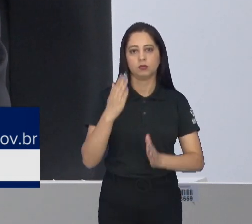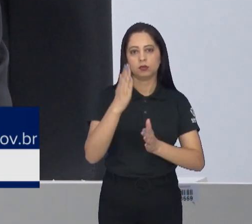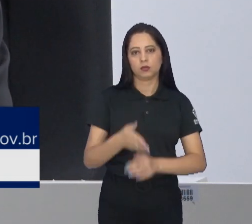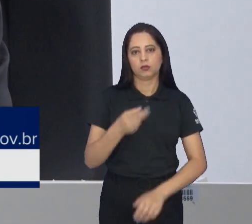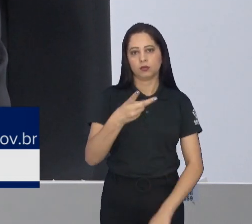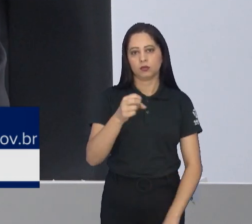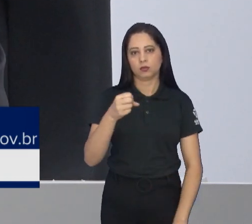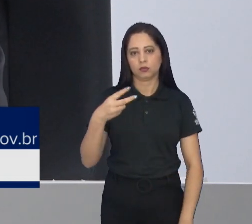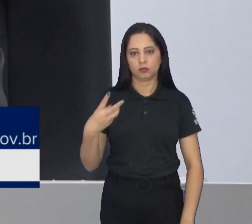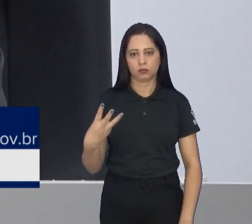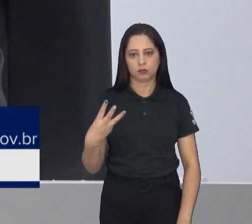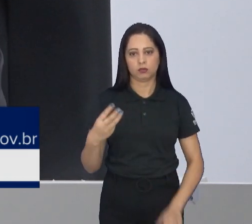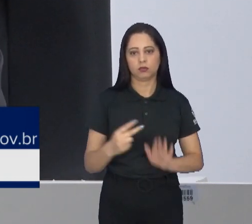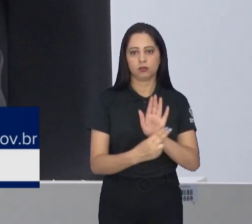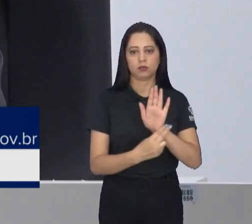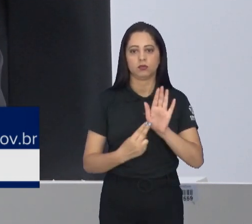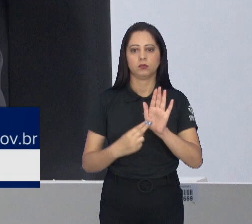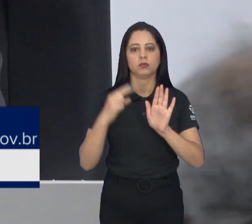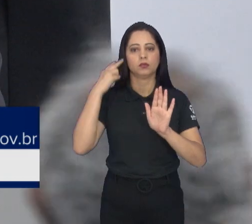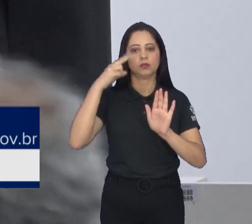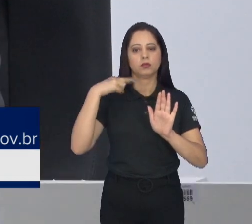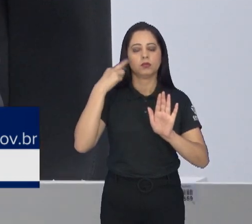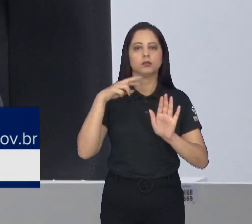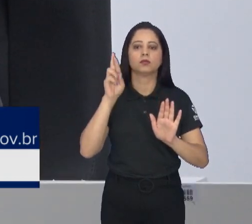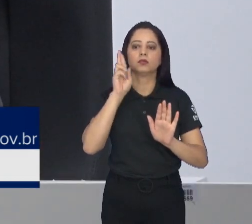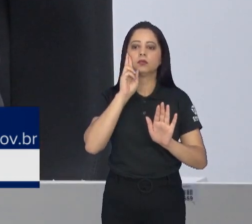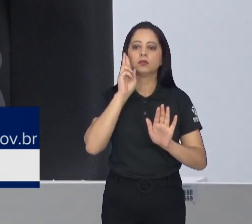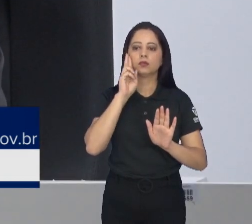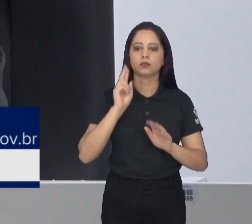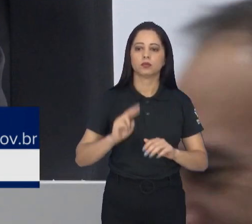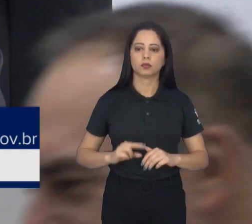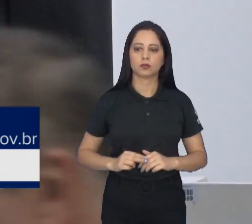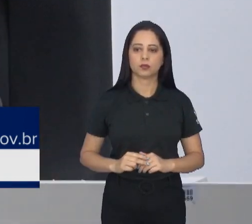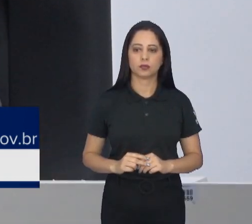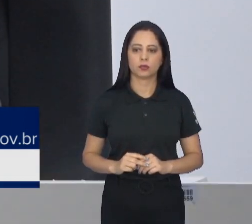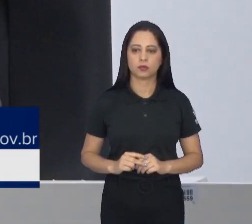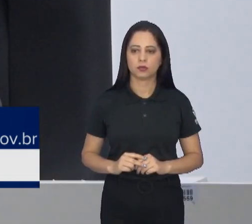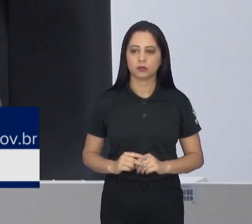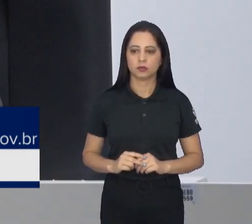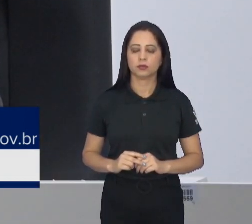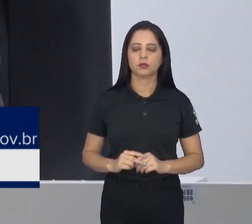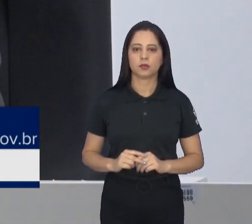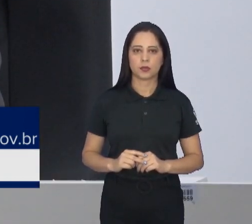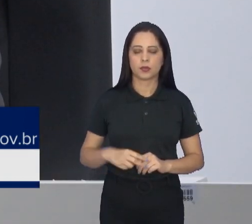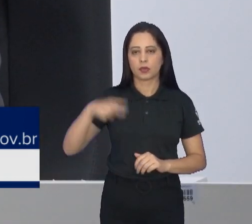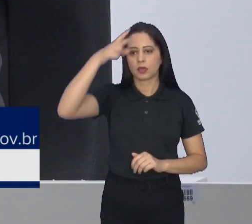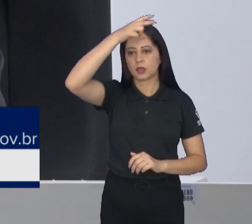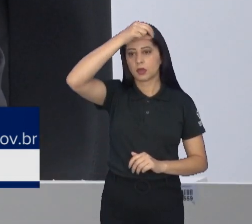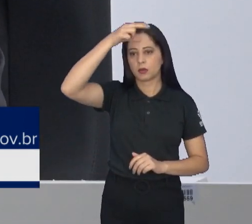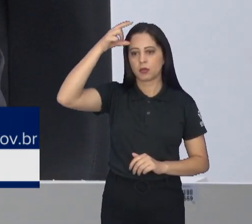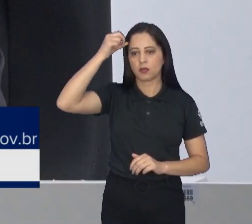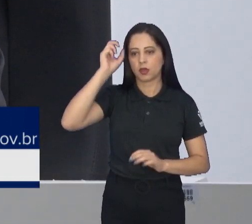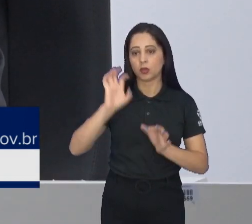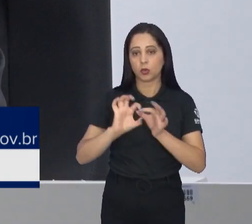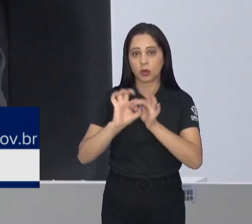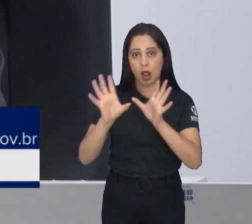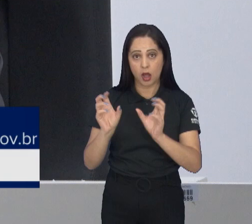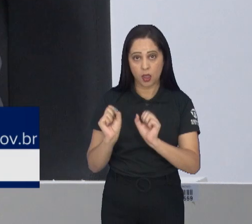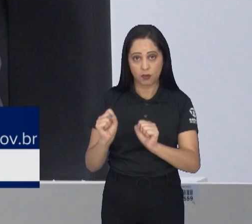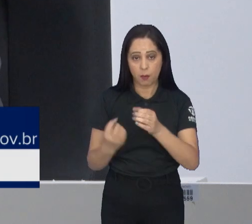181/2023. Autoria, vereador Renato Santiago. Autoriza o Poder Executivo a criar